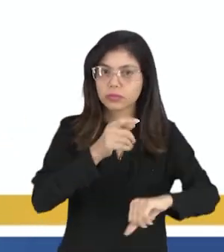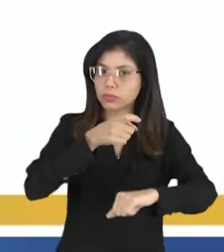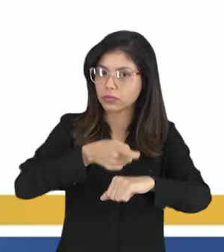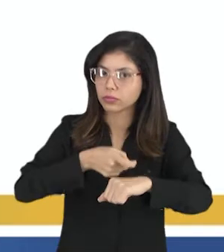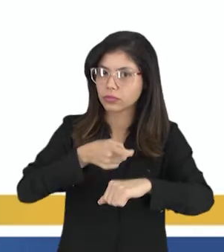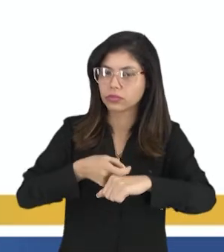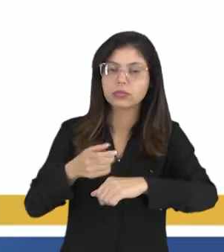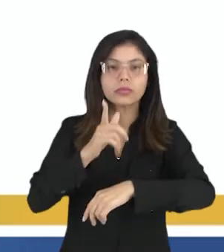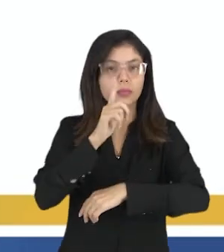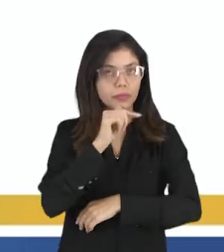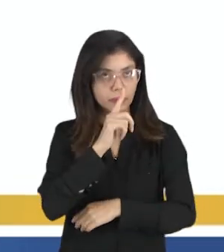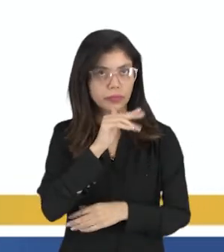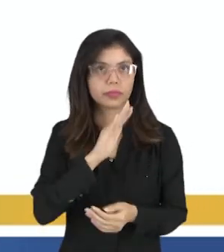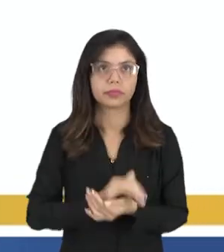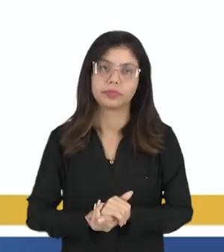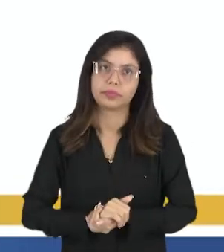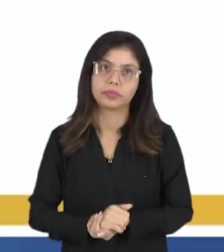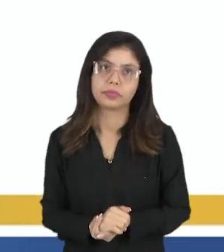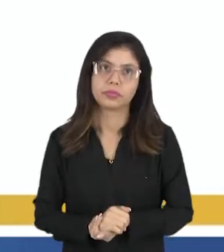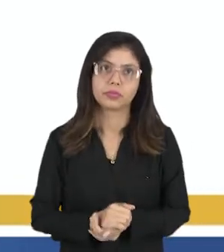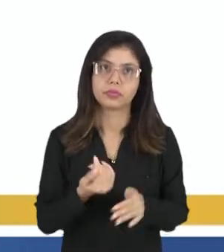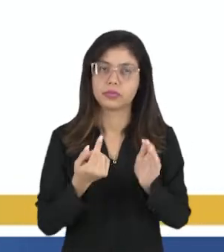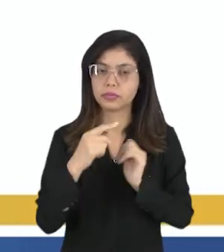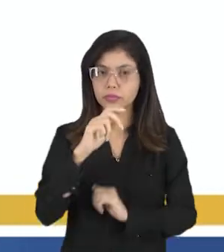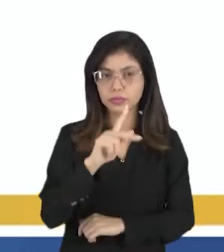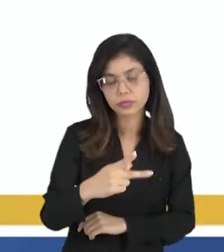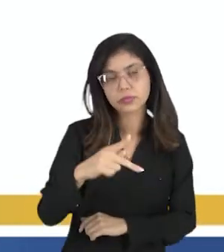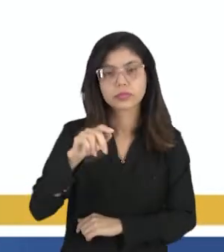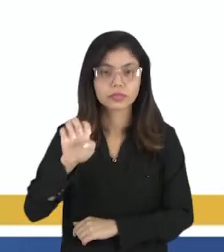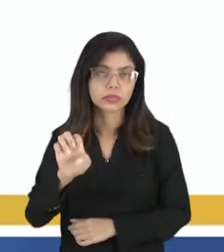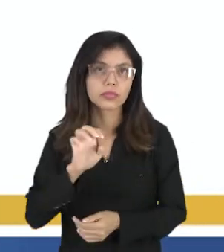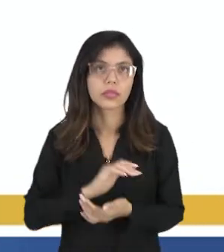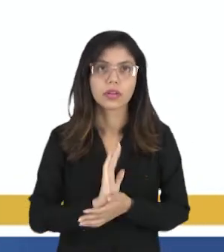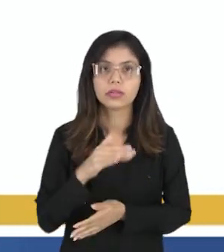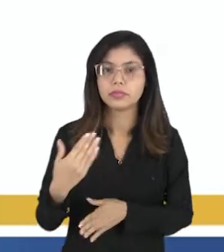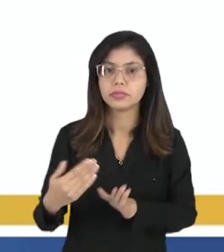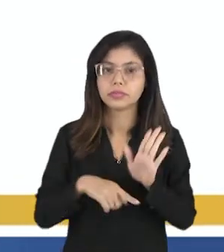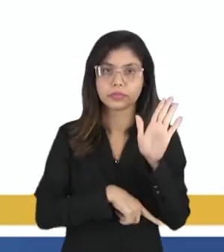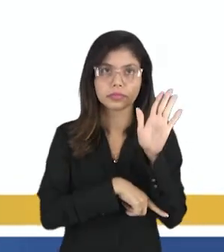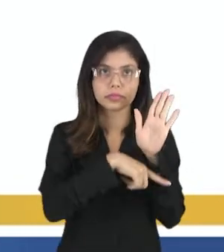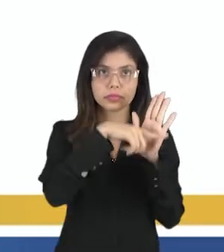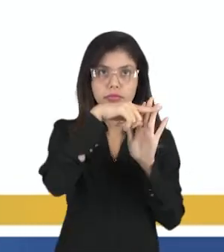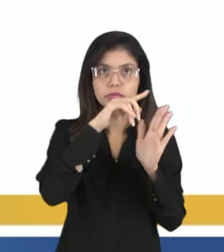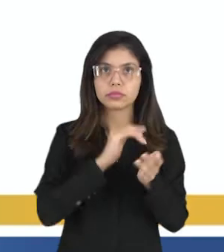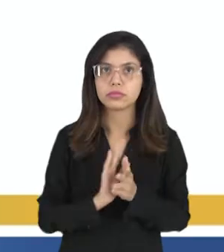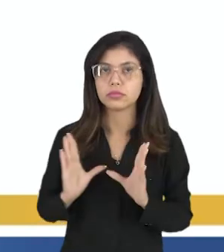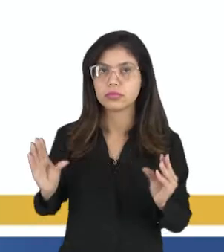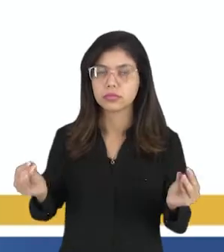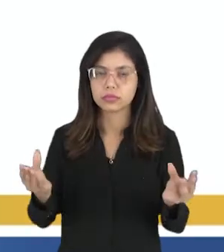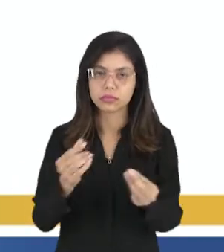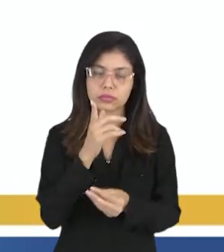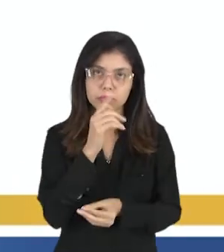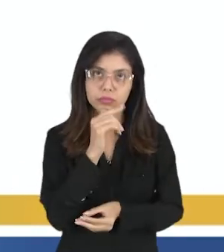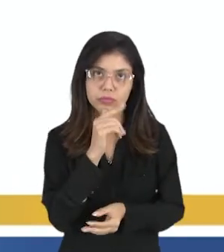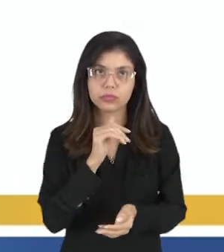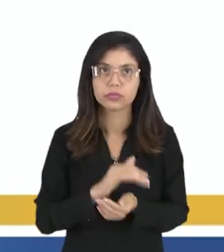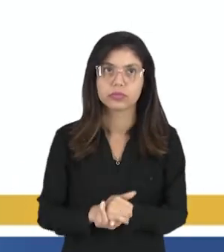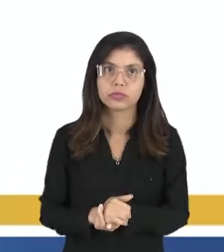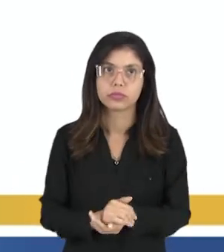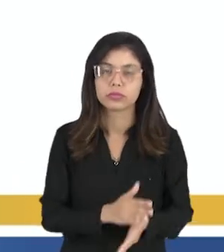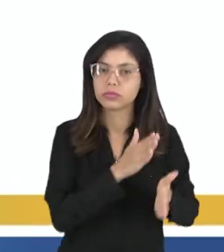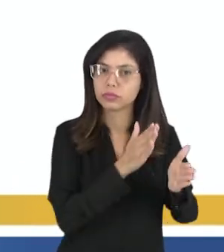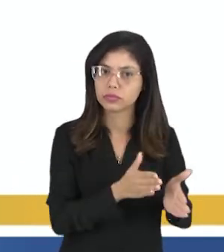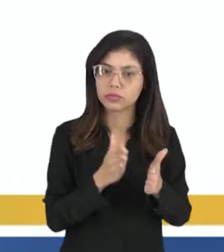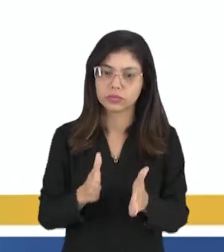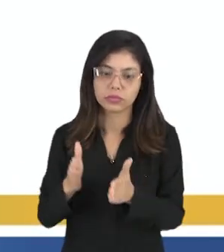sólido para o líquido. Ponto de ebulição é quando a temperatura em que uma substância líquida passa